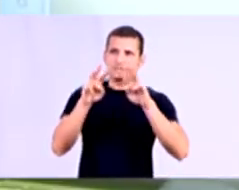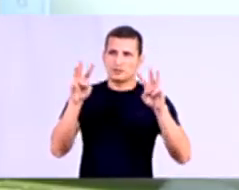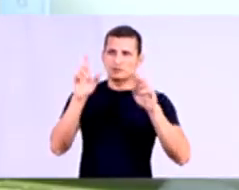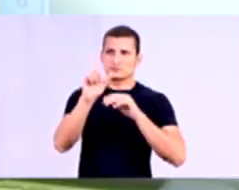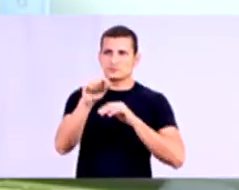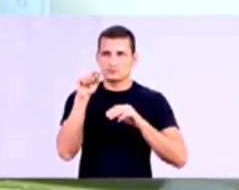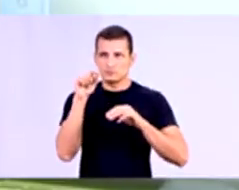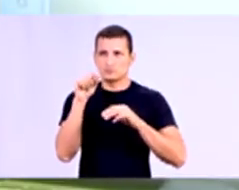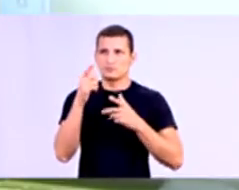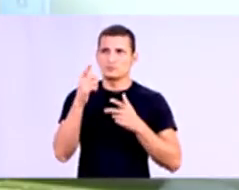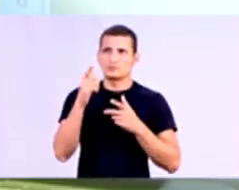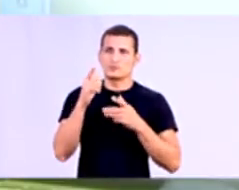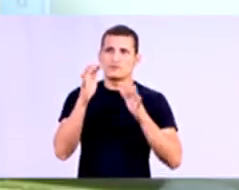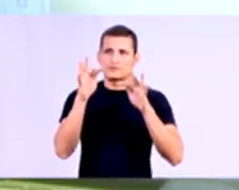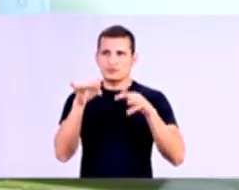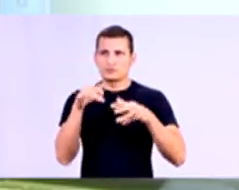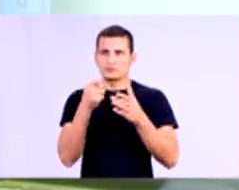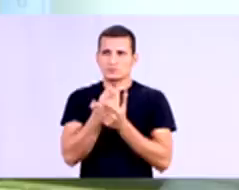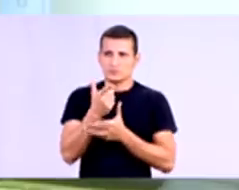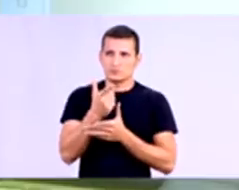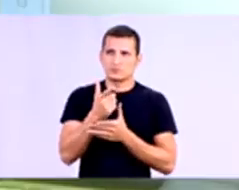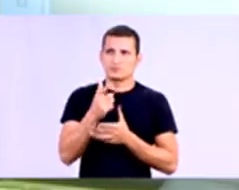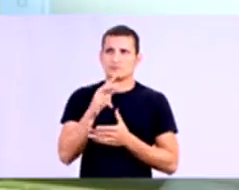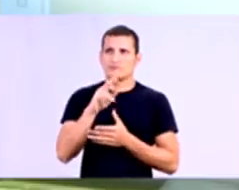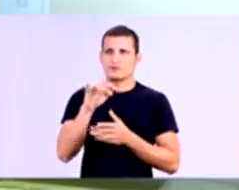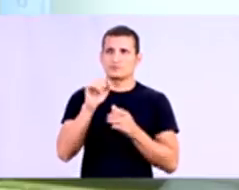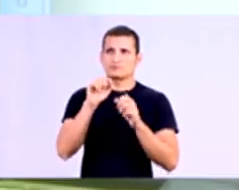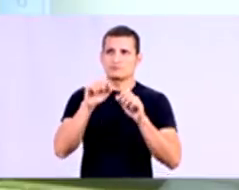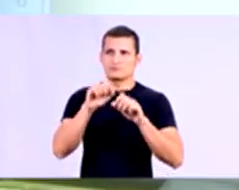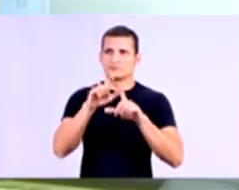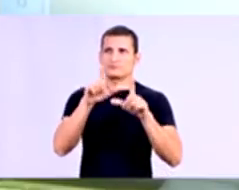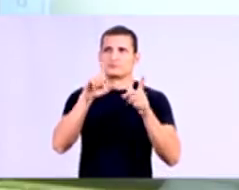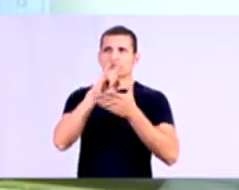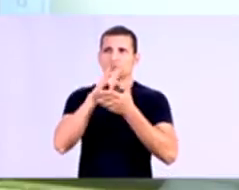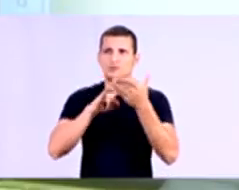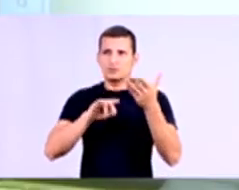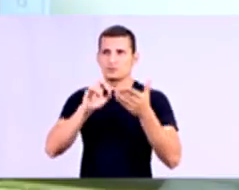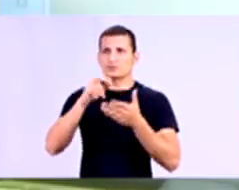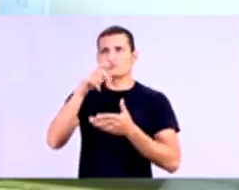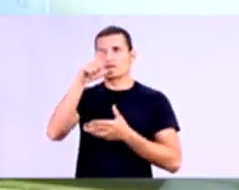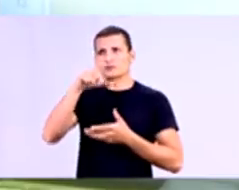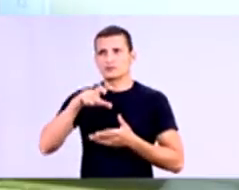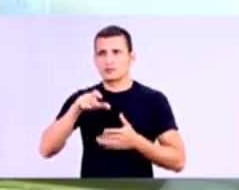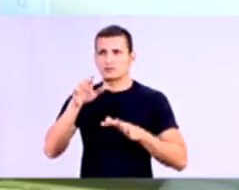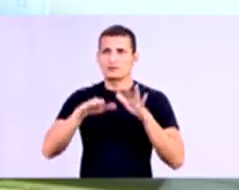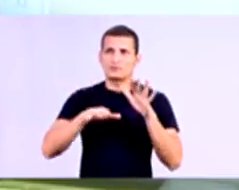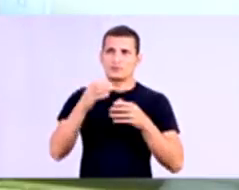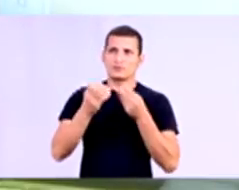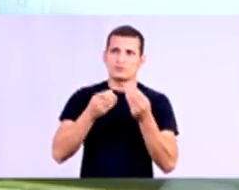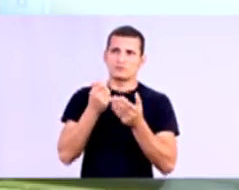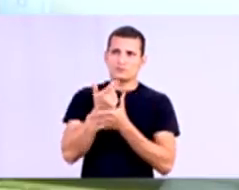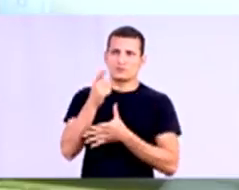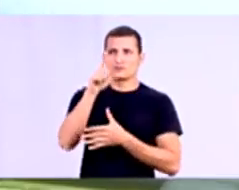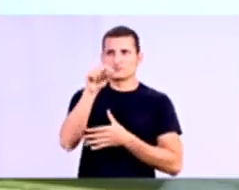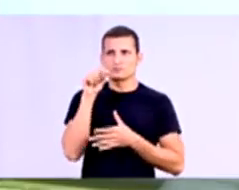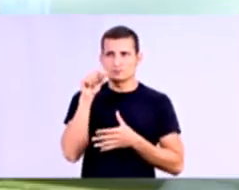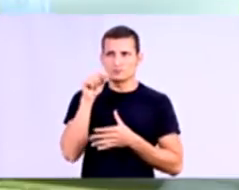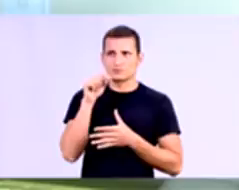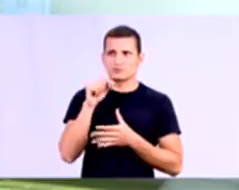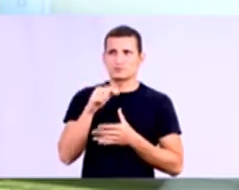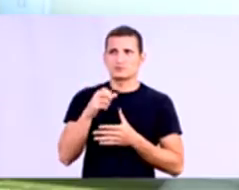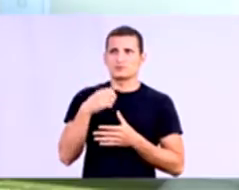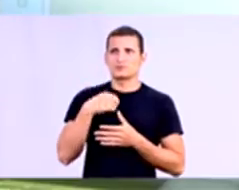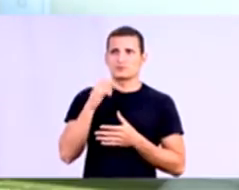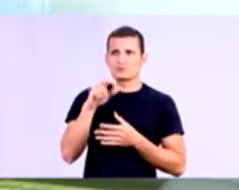produto, finalizou a compra, vai se gerar um boleto ou um cartão de crédito, dependendo da forma de pagamento que ele selecionou. Eu